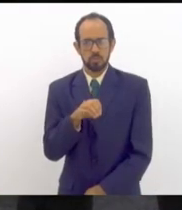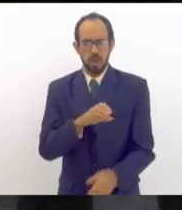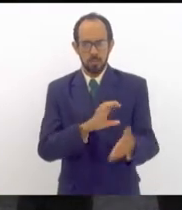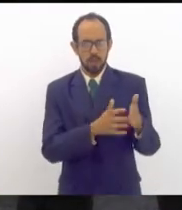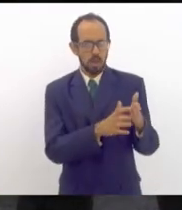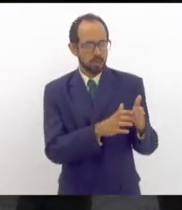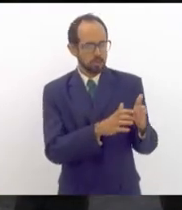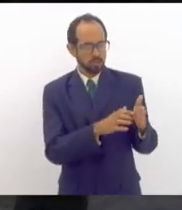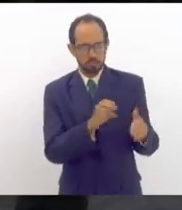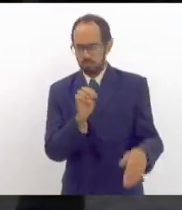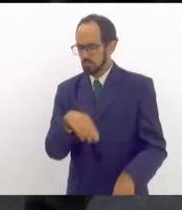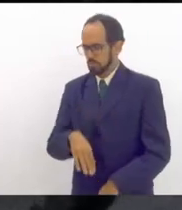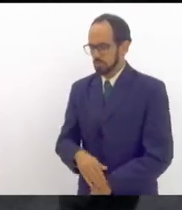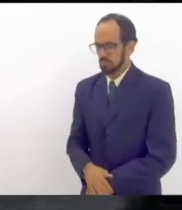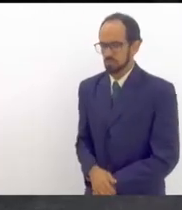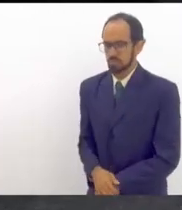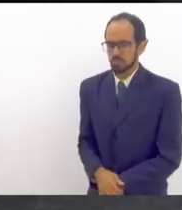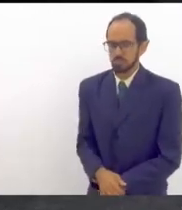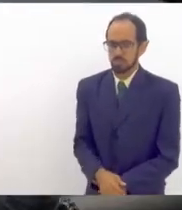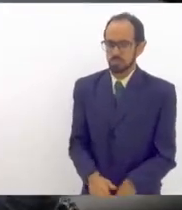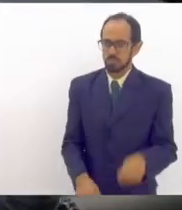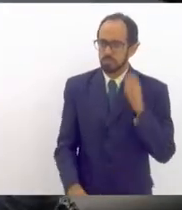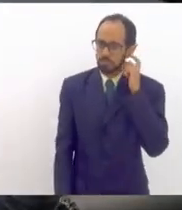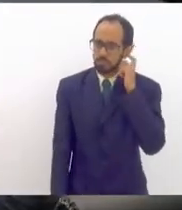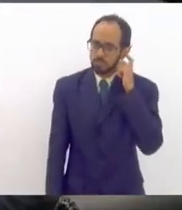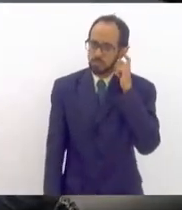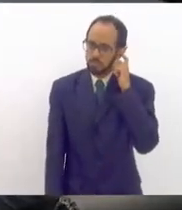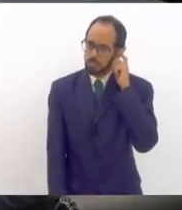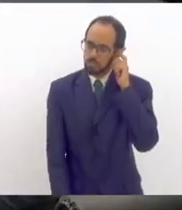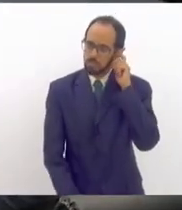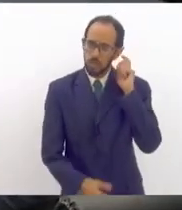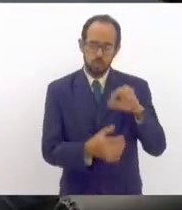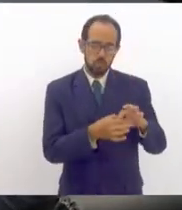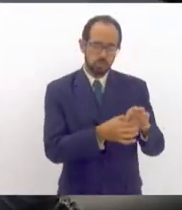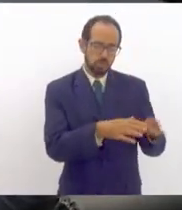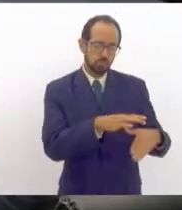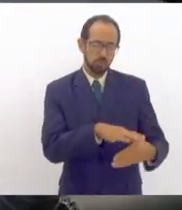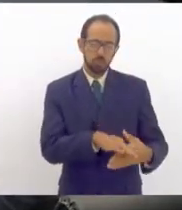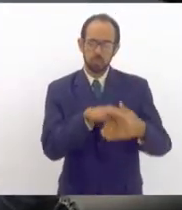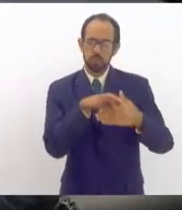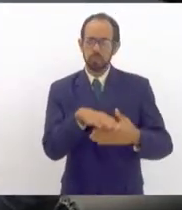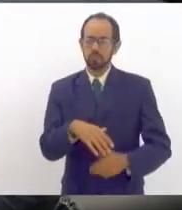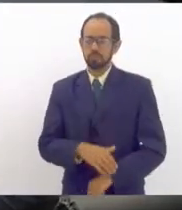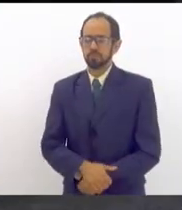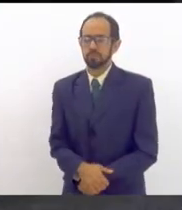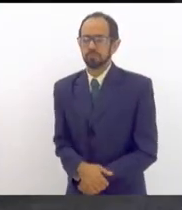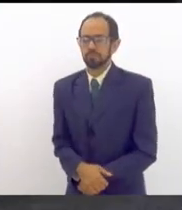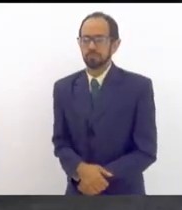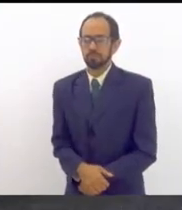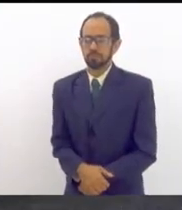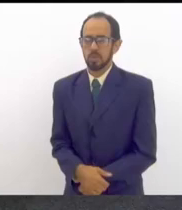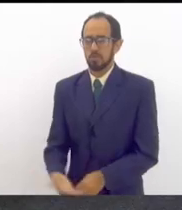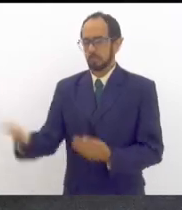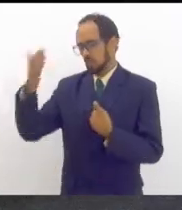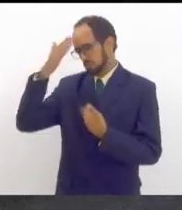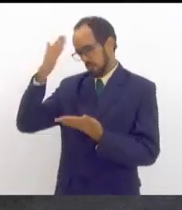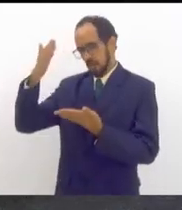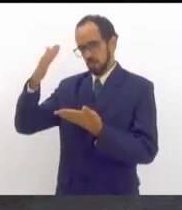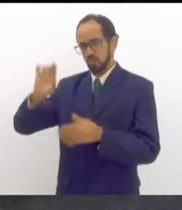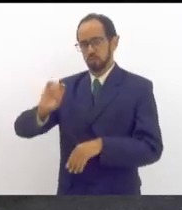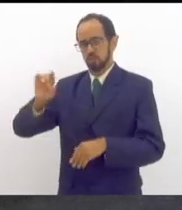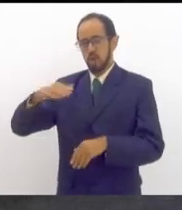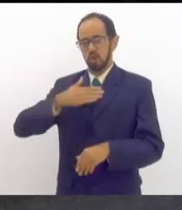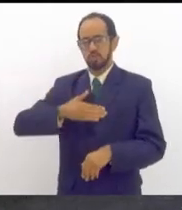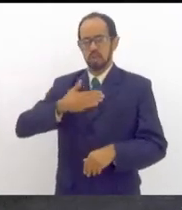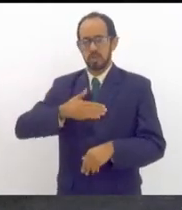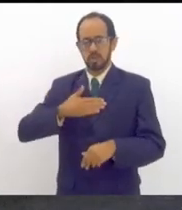sim sim autorizada ali pelo Líder muito obrigado eu só gostaria de